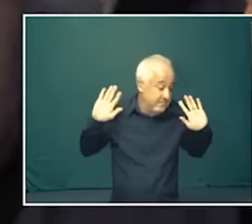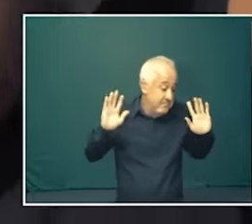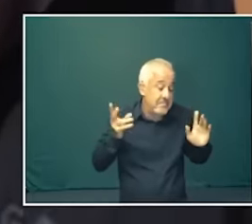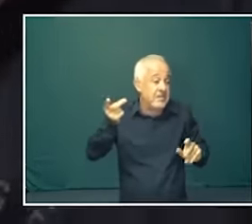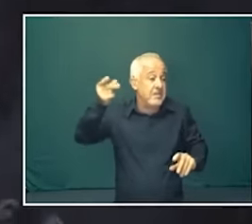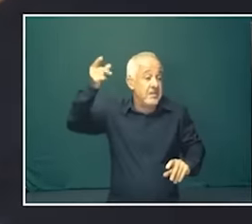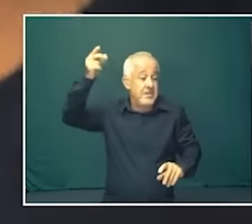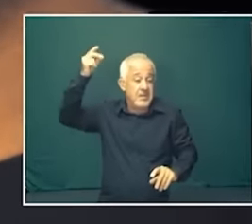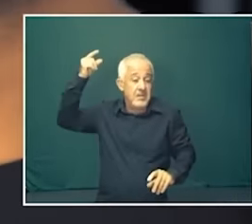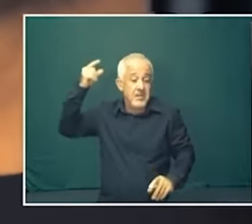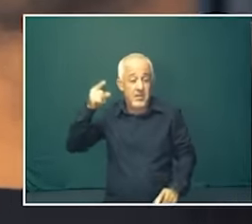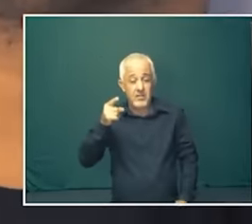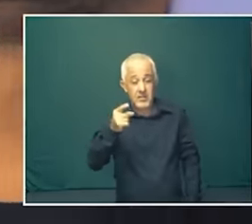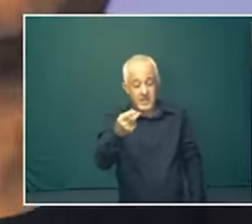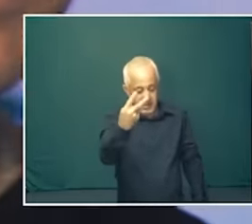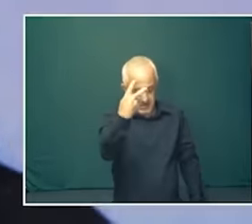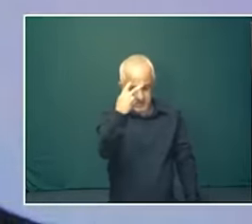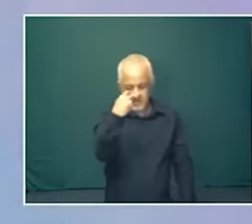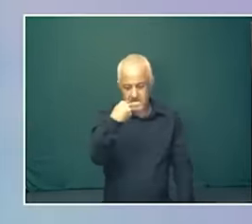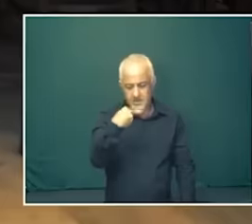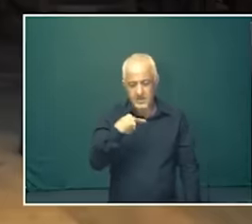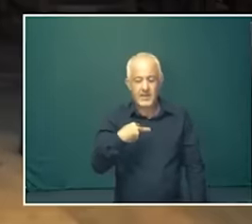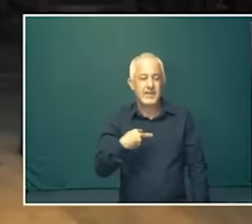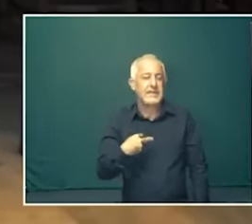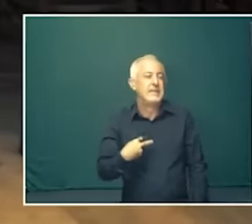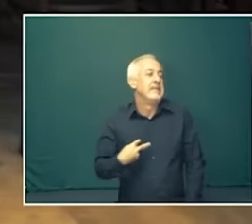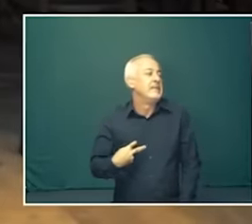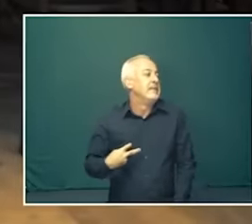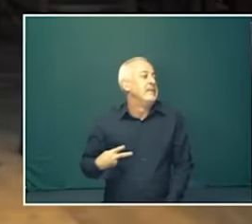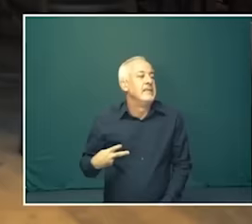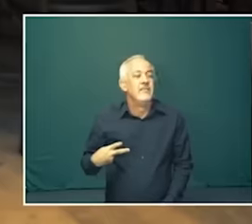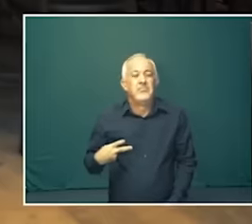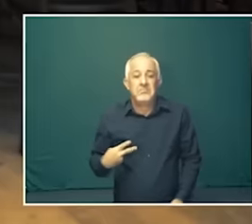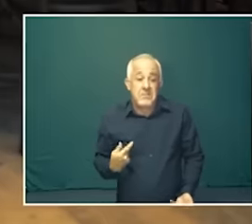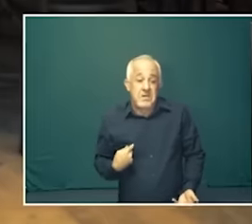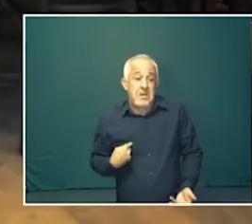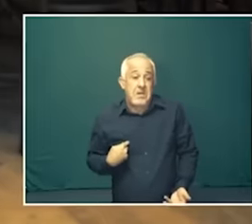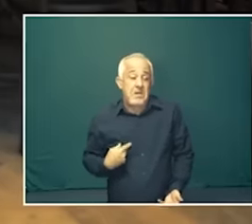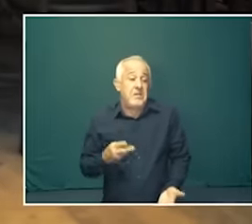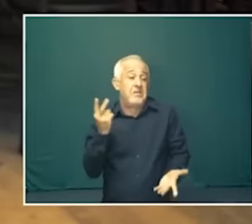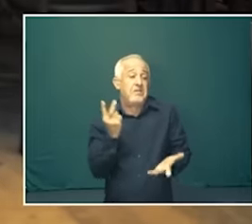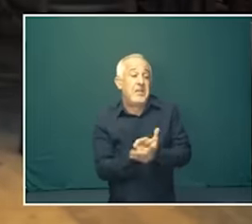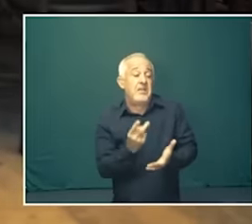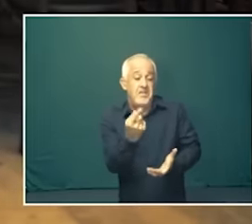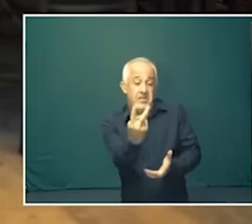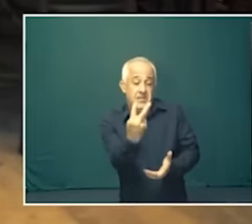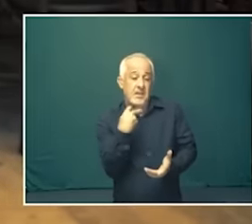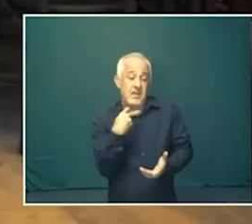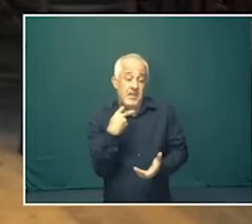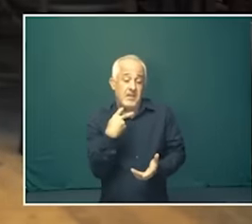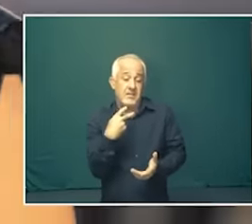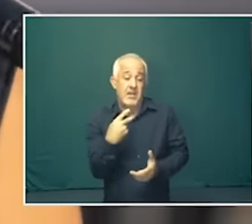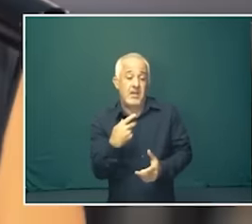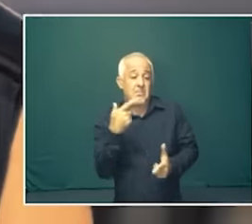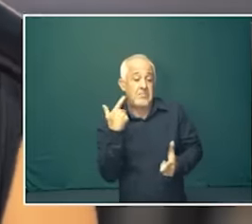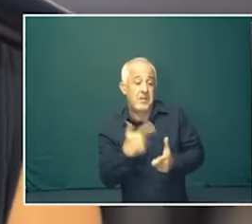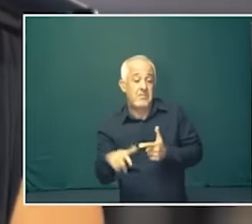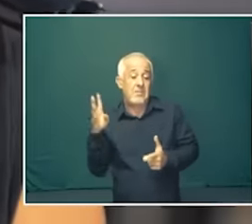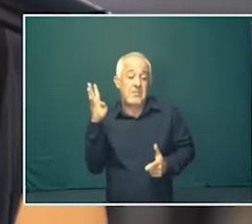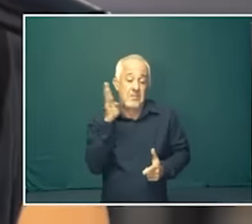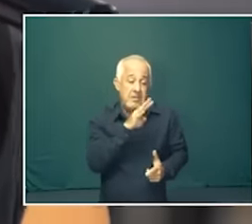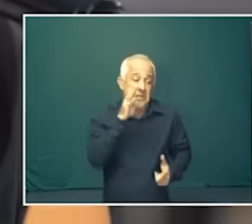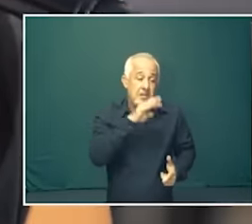tempo que você não me olha mais daquele jeito. Em tudo que eu faço você vê defeito. Faz tempo que eu deixei de